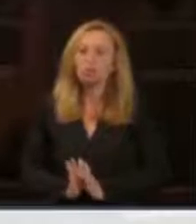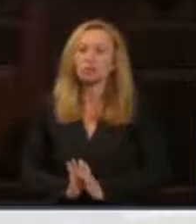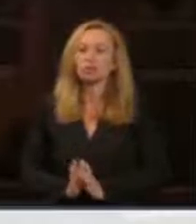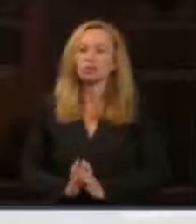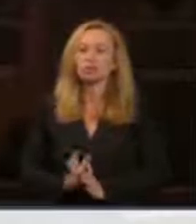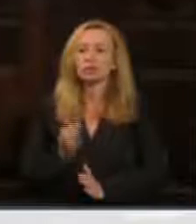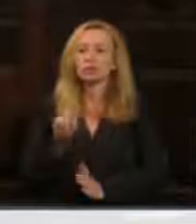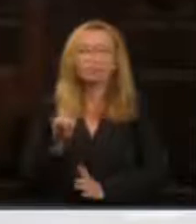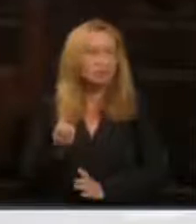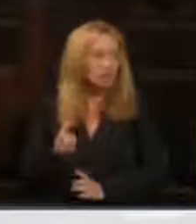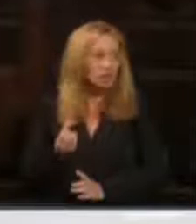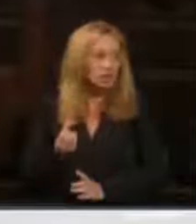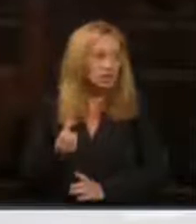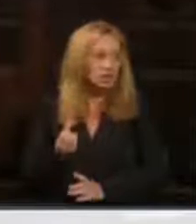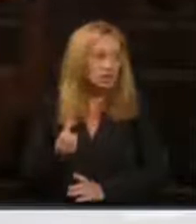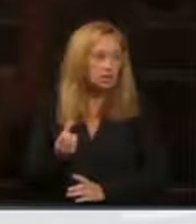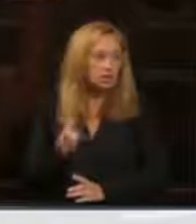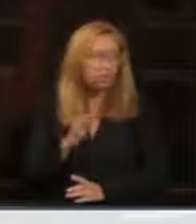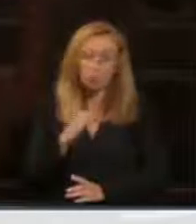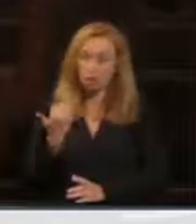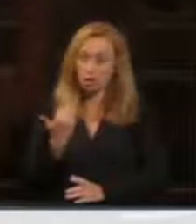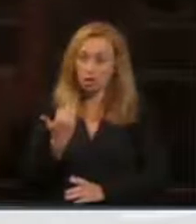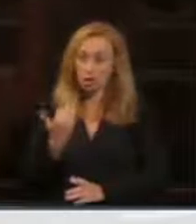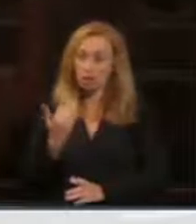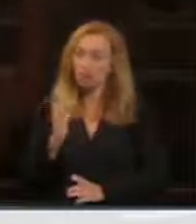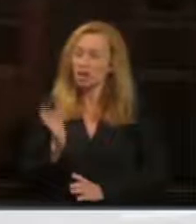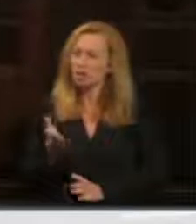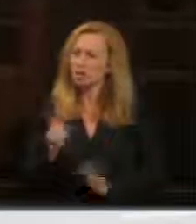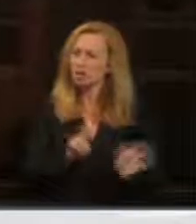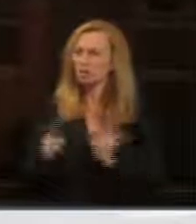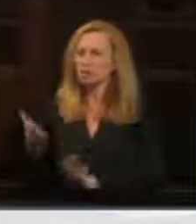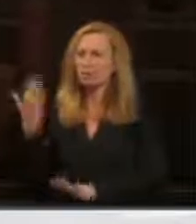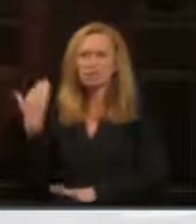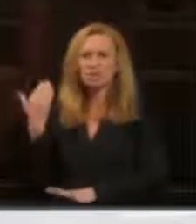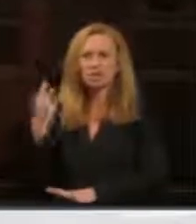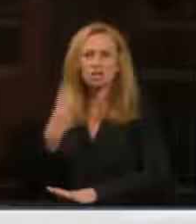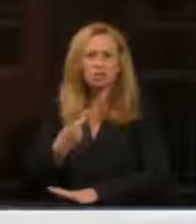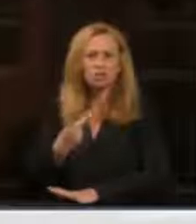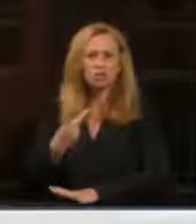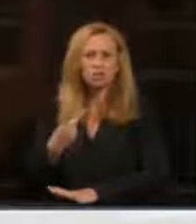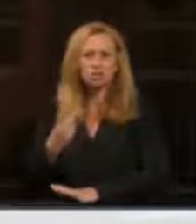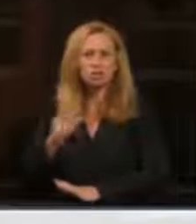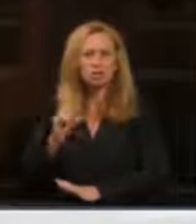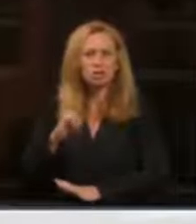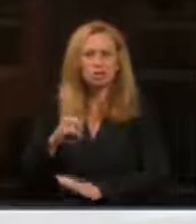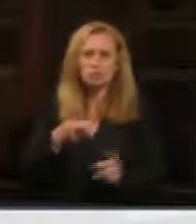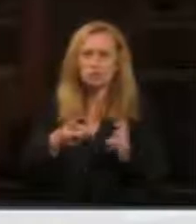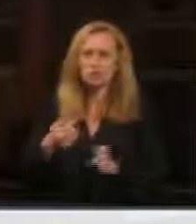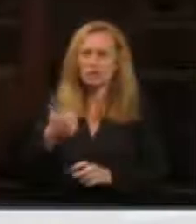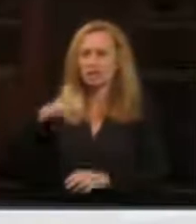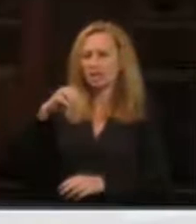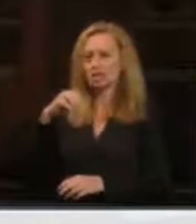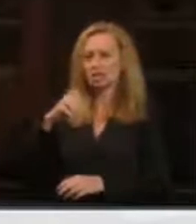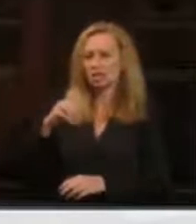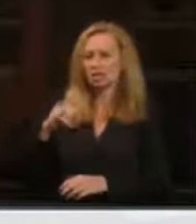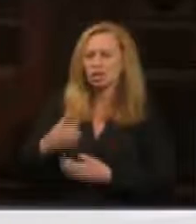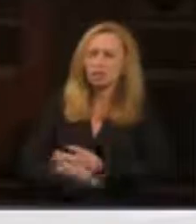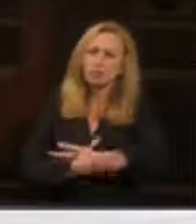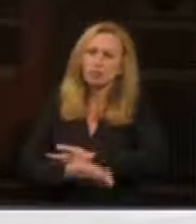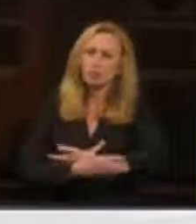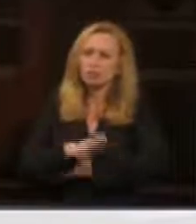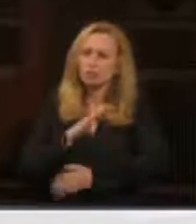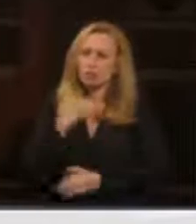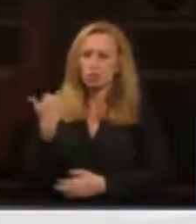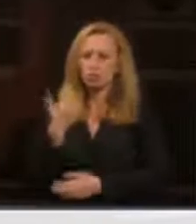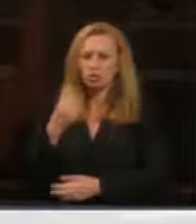passada, mais 2, mas no final das contas, só esse ano foram 10 óbitos de nascituros no Hospital da Mulher de